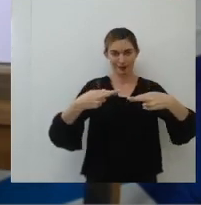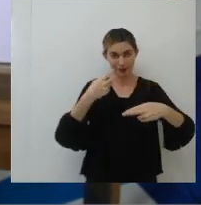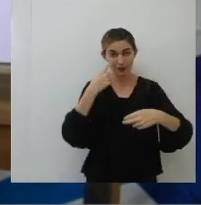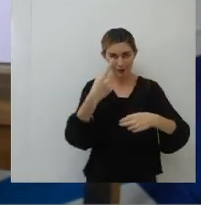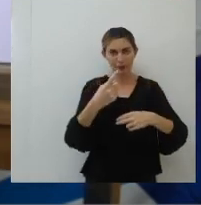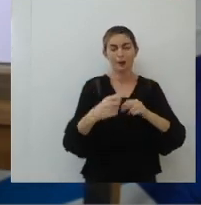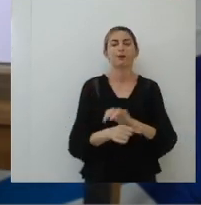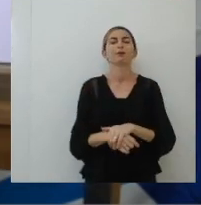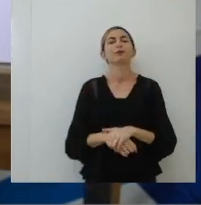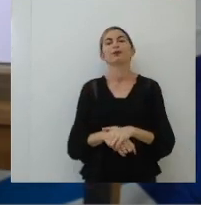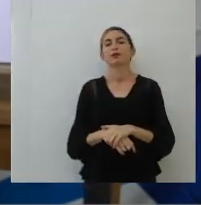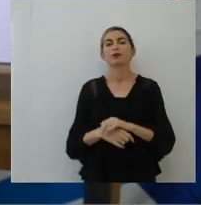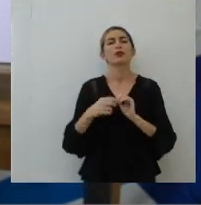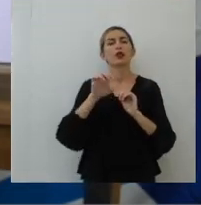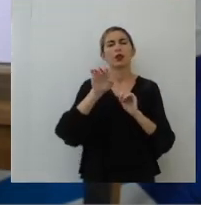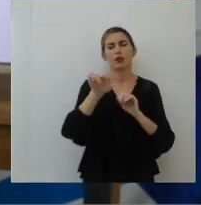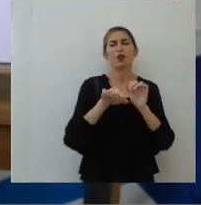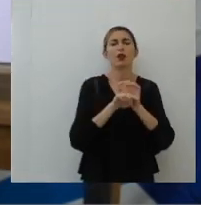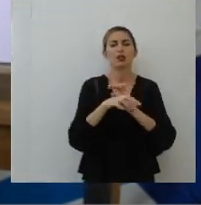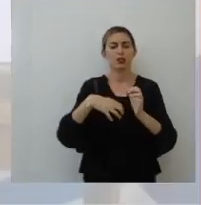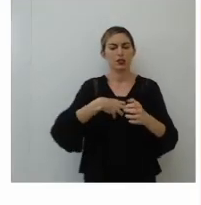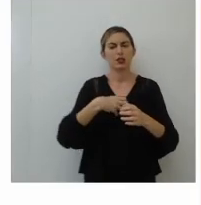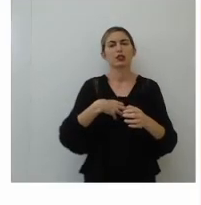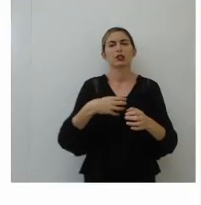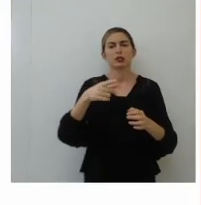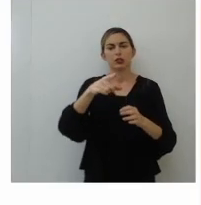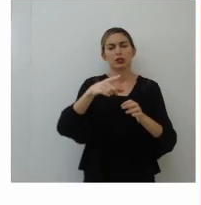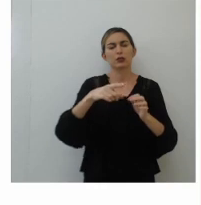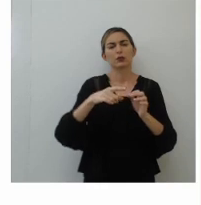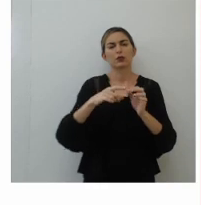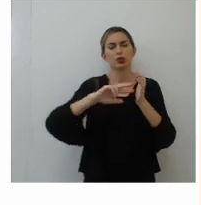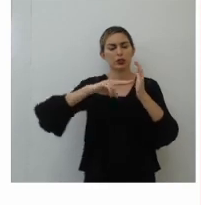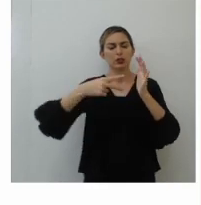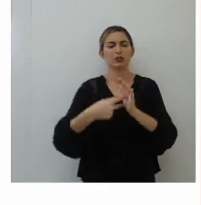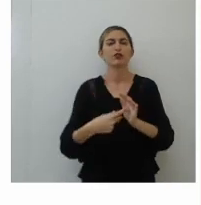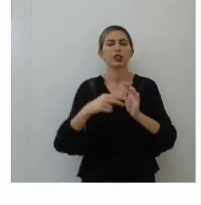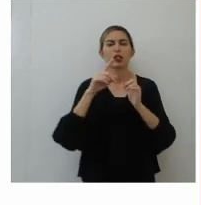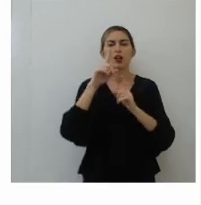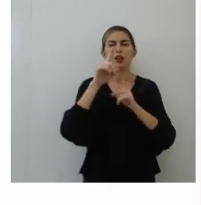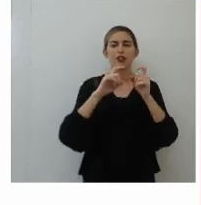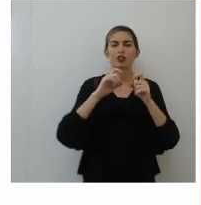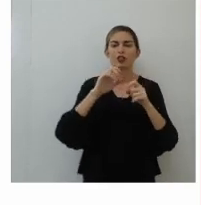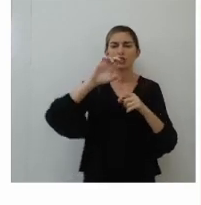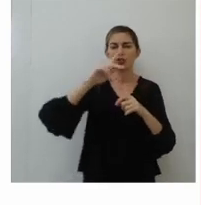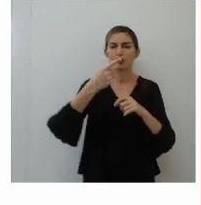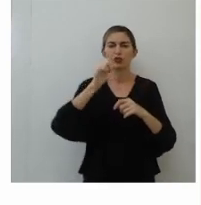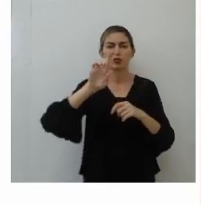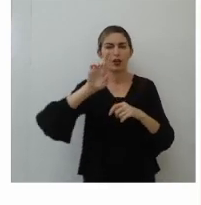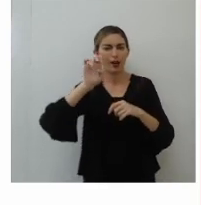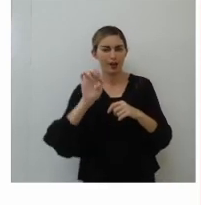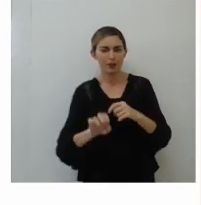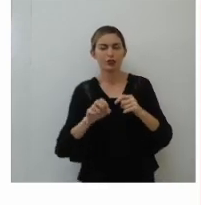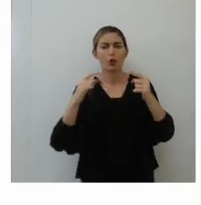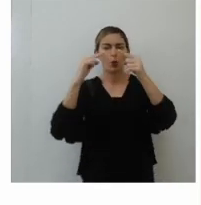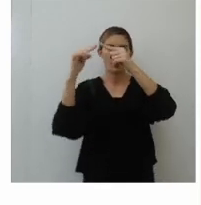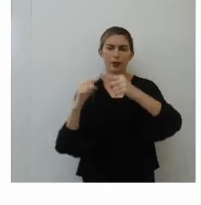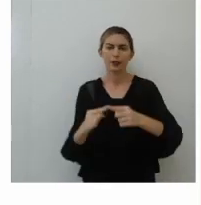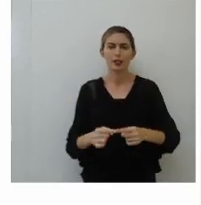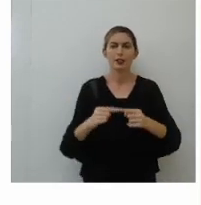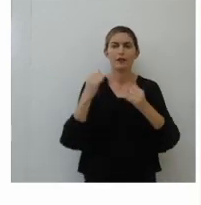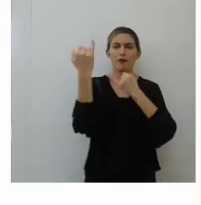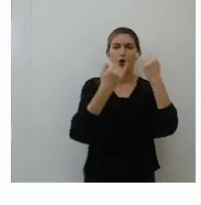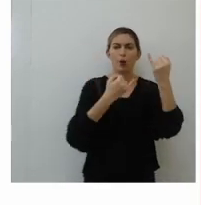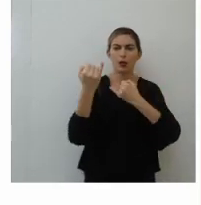questão? Olha lá. O efeito de sentido da charge é provocado pela combinação de informações visuais e